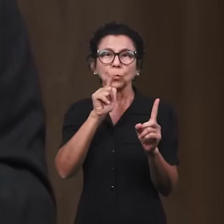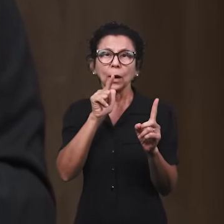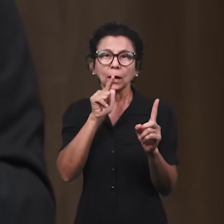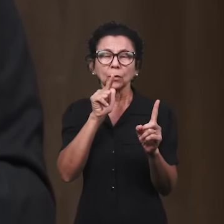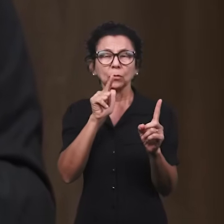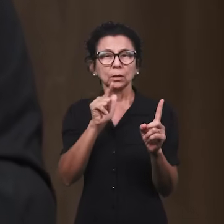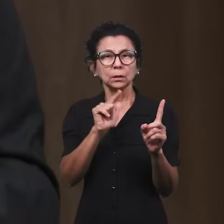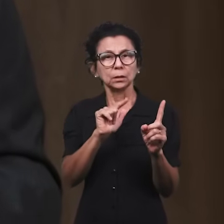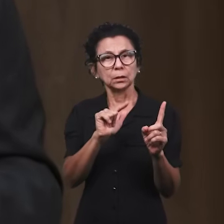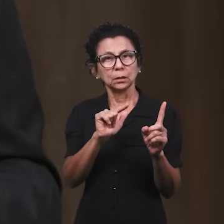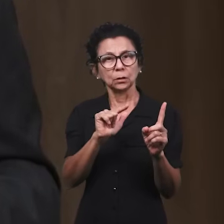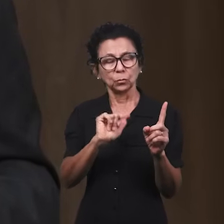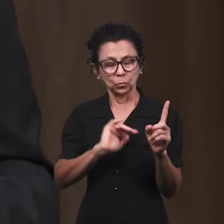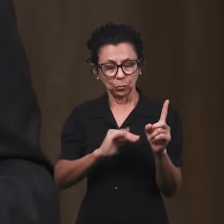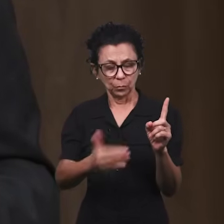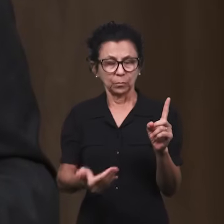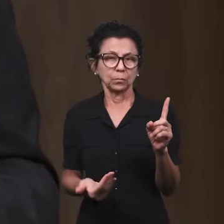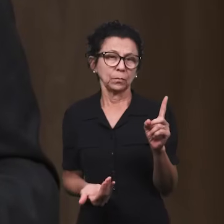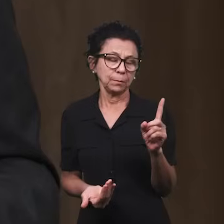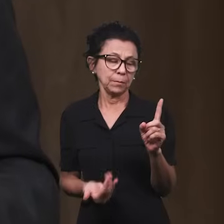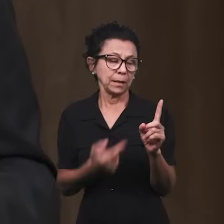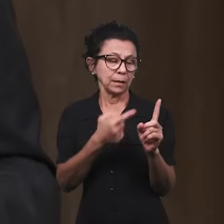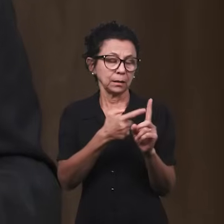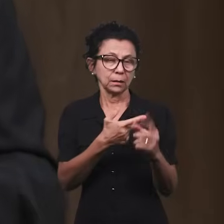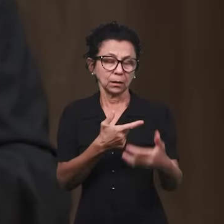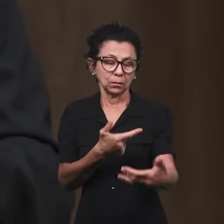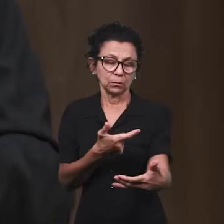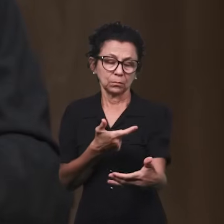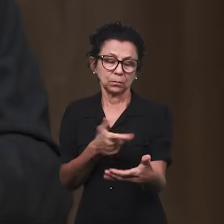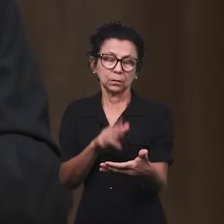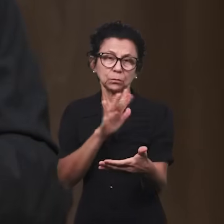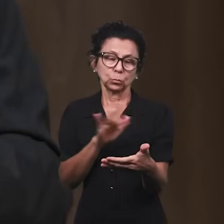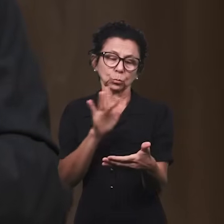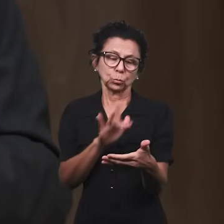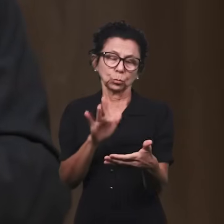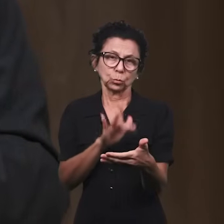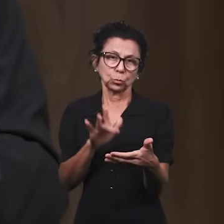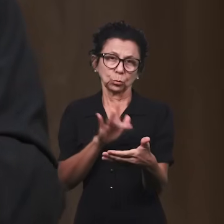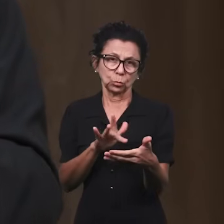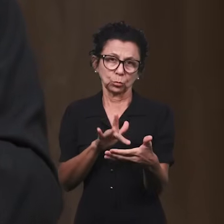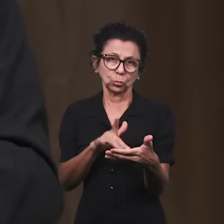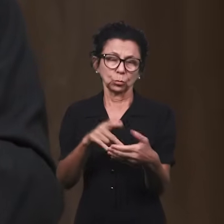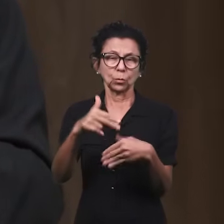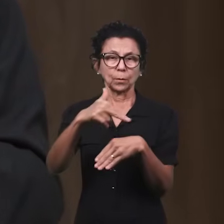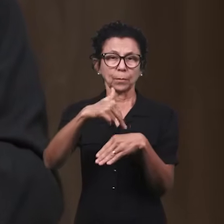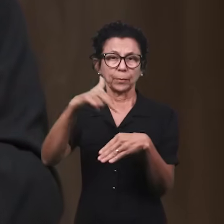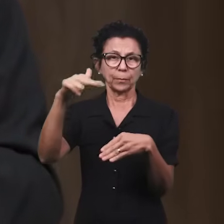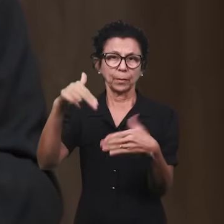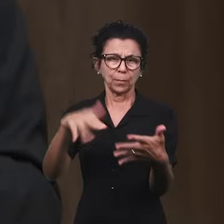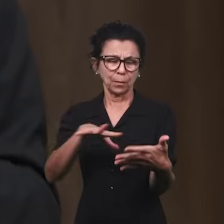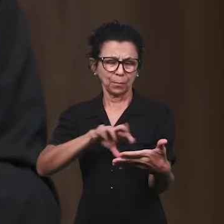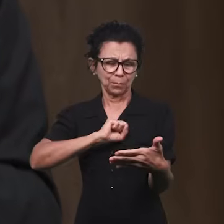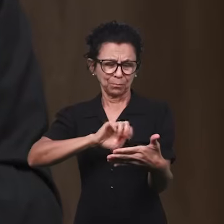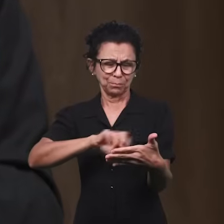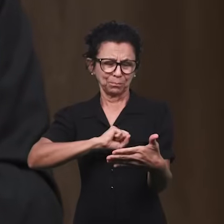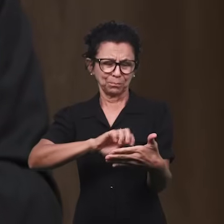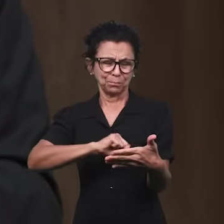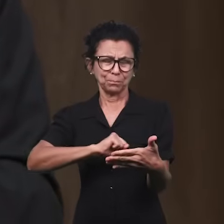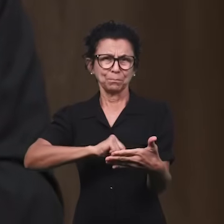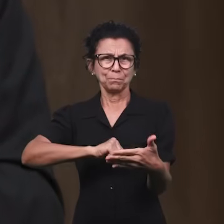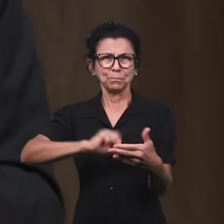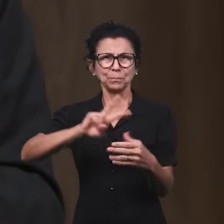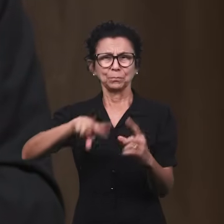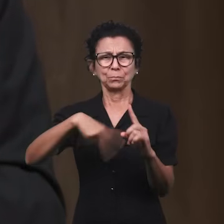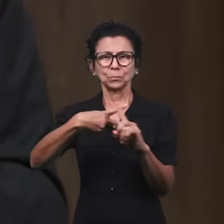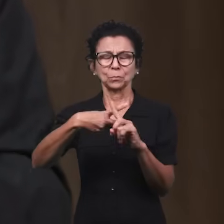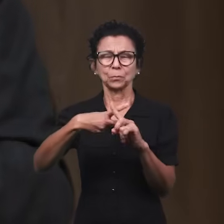como você disse, lógico que a mãe não faz isso por maldade, né? Mas você pode estar prejudicando a saúde do seu filho, a